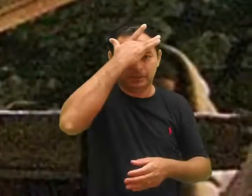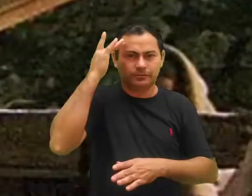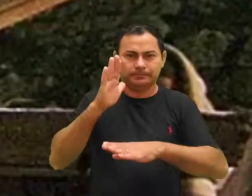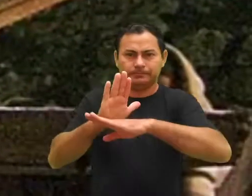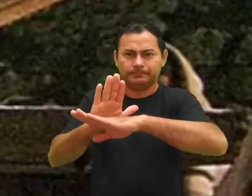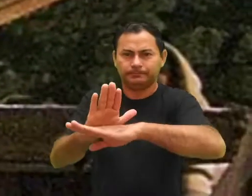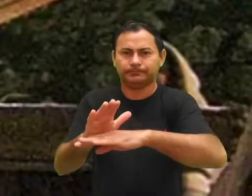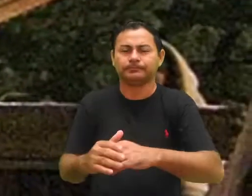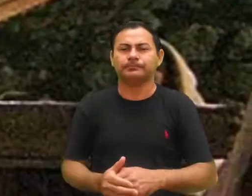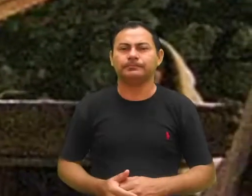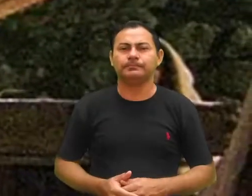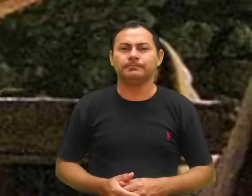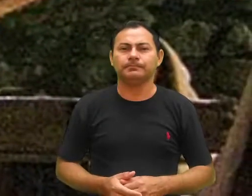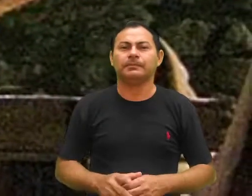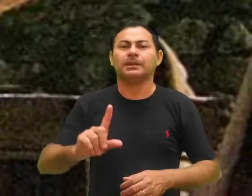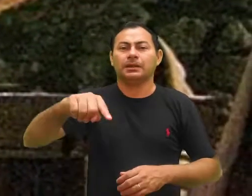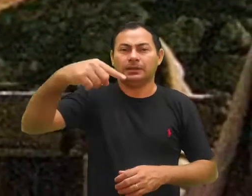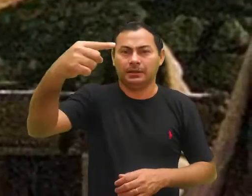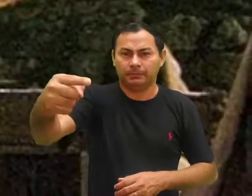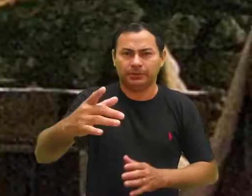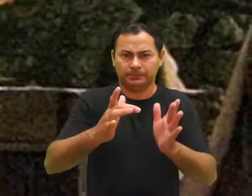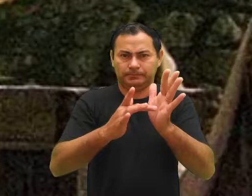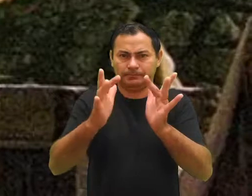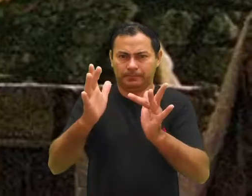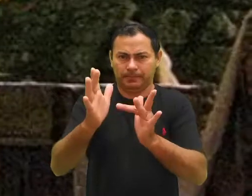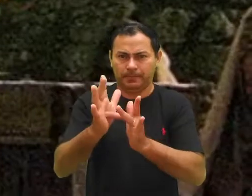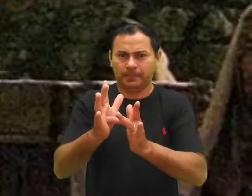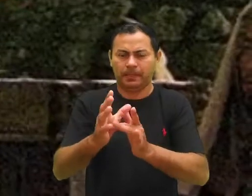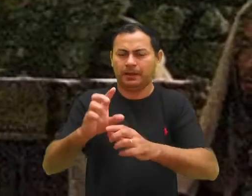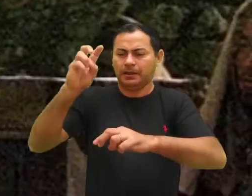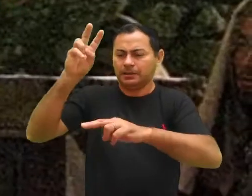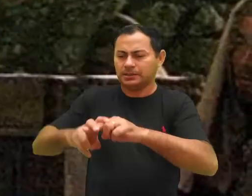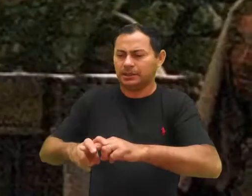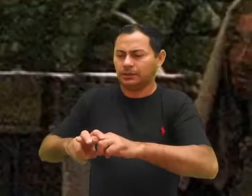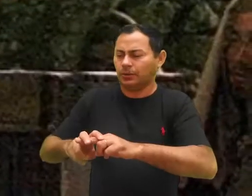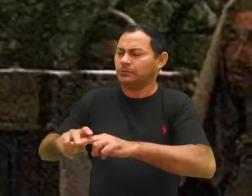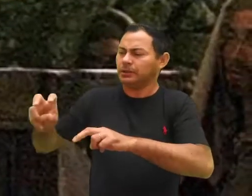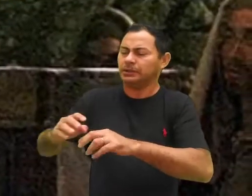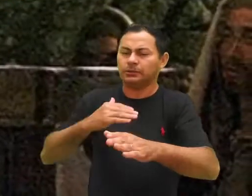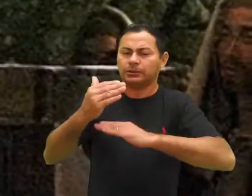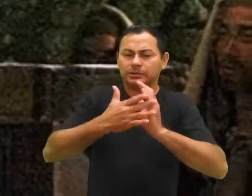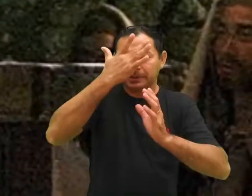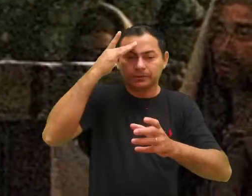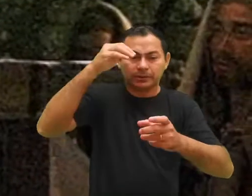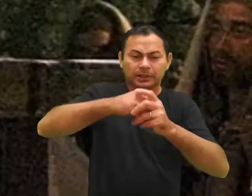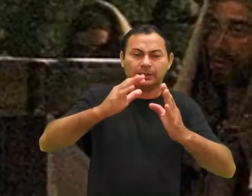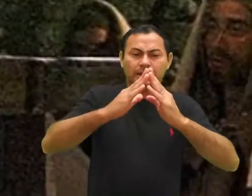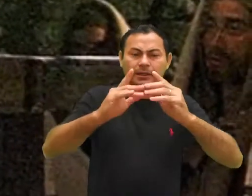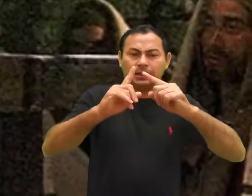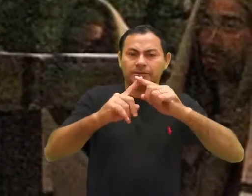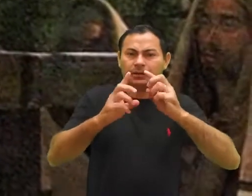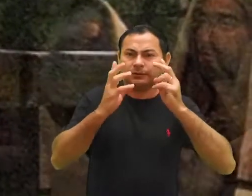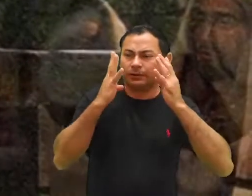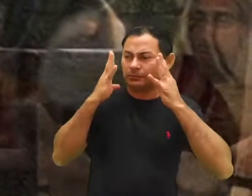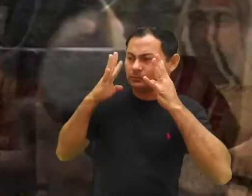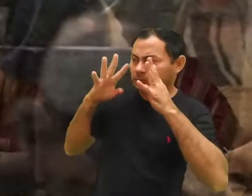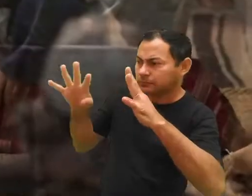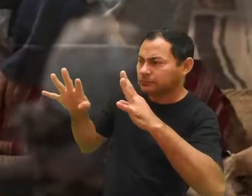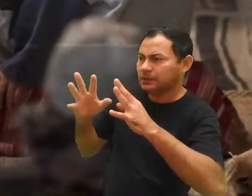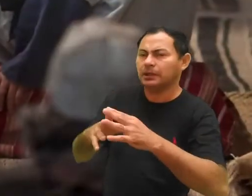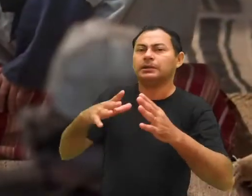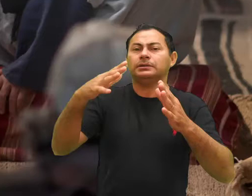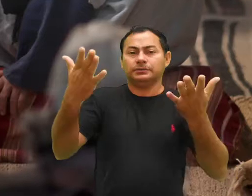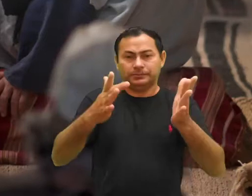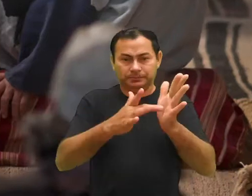e devolveu ao assistente. Depois, Jesus se assentou e todos que estavam na sinagoga tinham os olhos bem